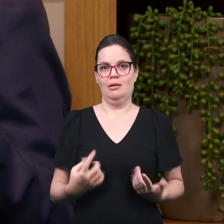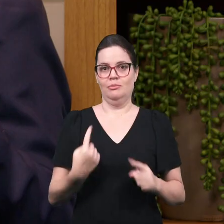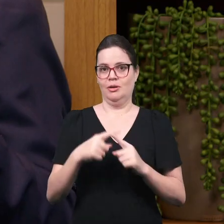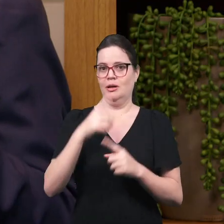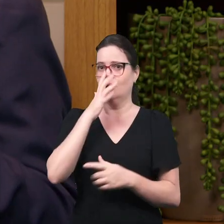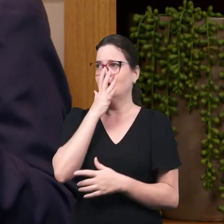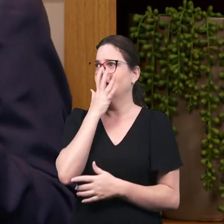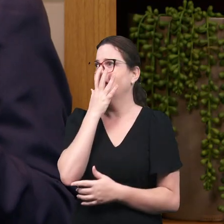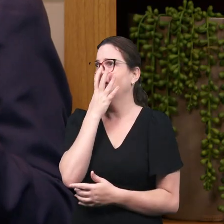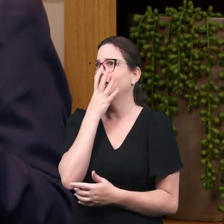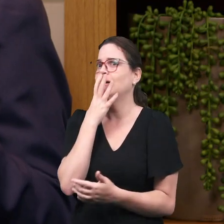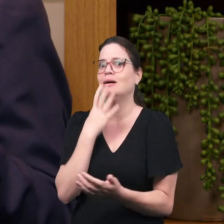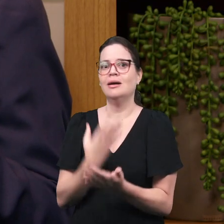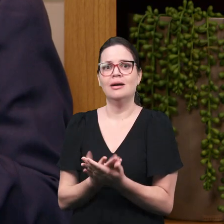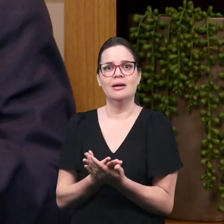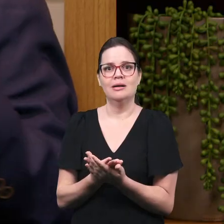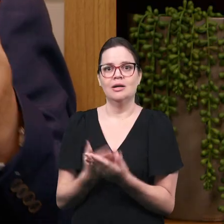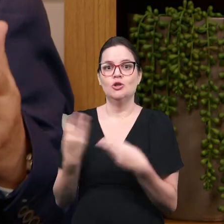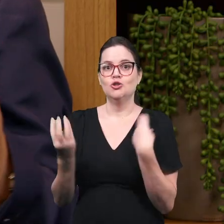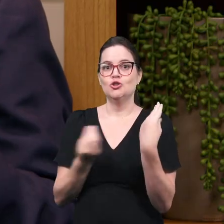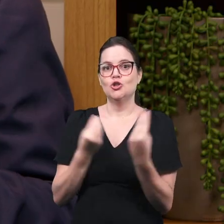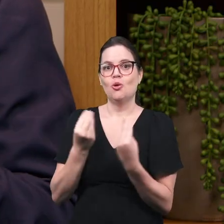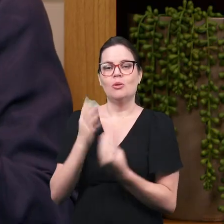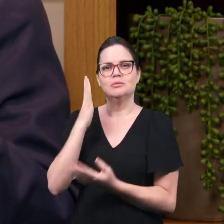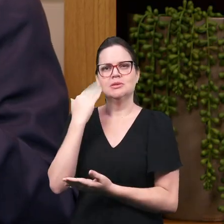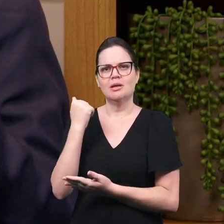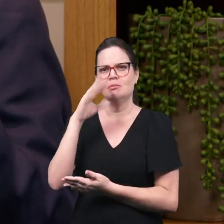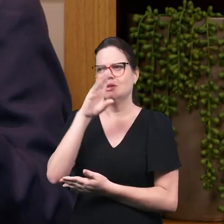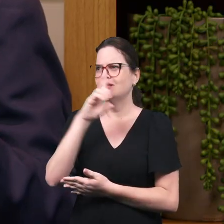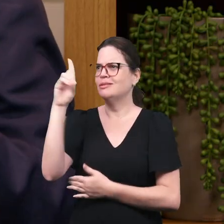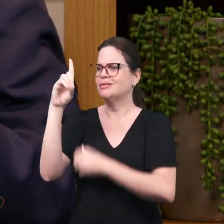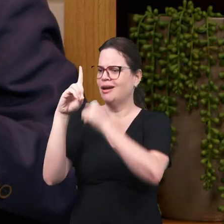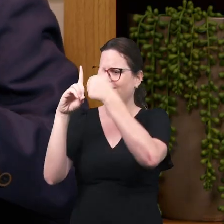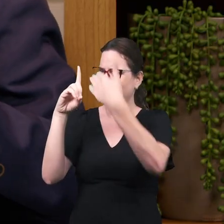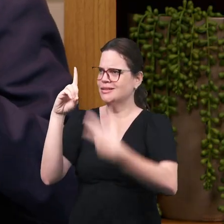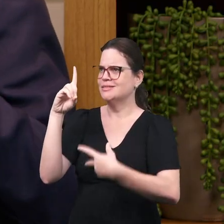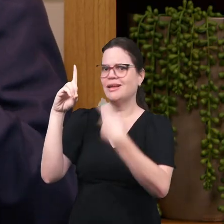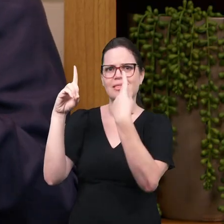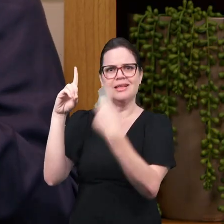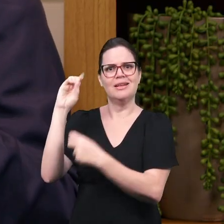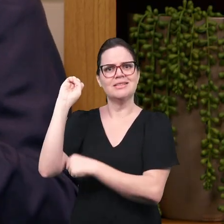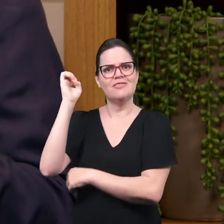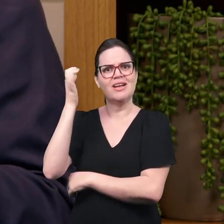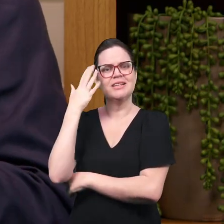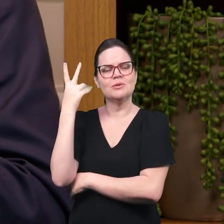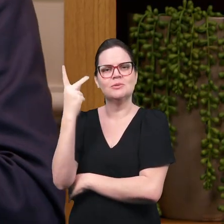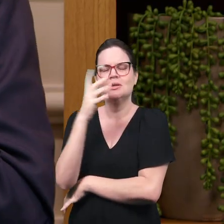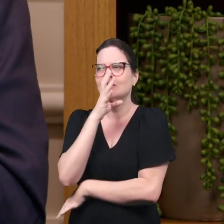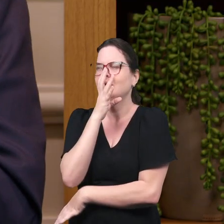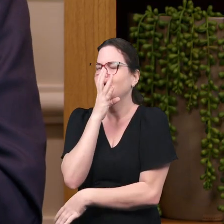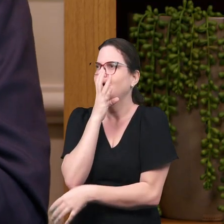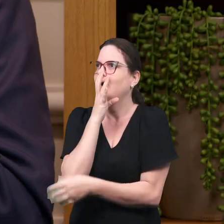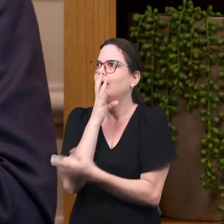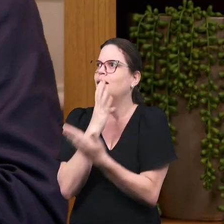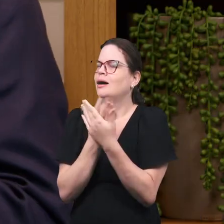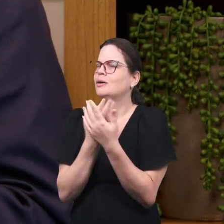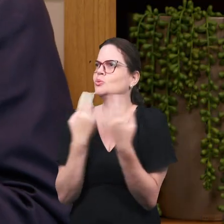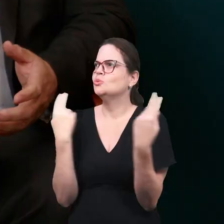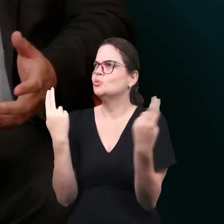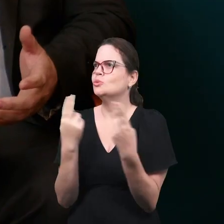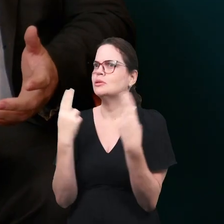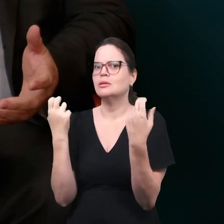maravilhado. Qual que é a importância de conhecermos os atributos do Senhor e ficarmos maravilhados como Davi ficou,